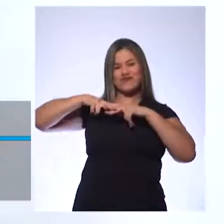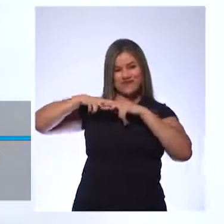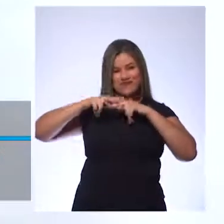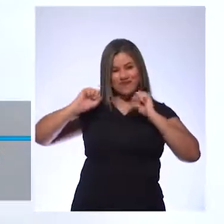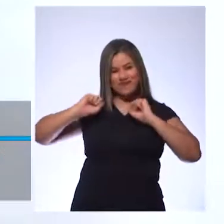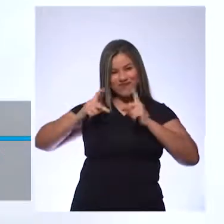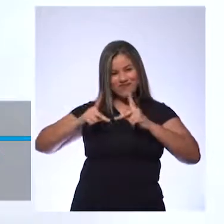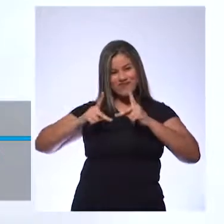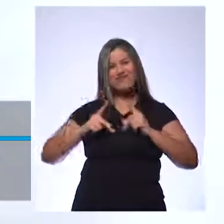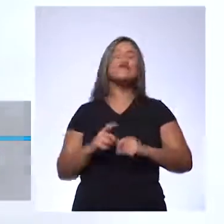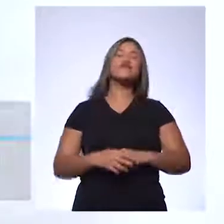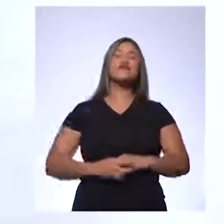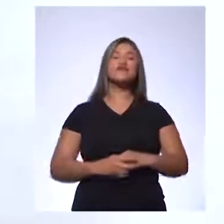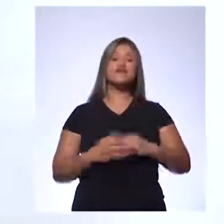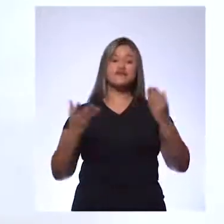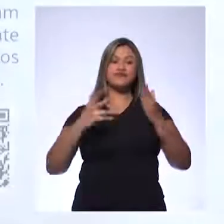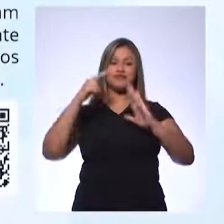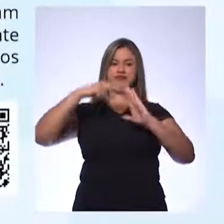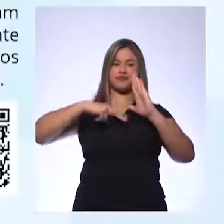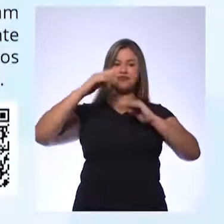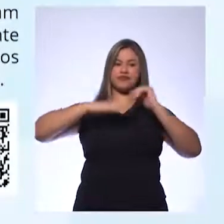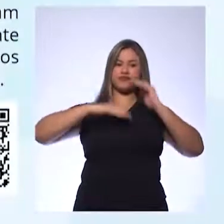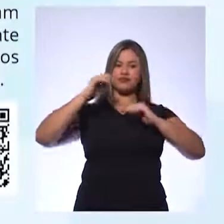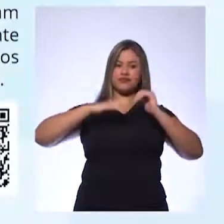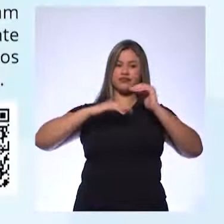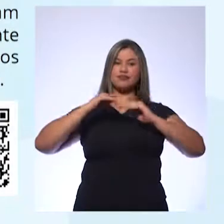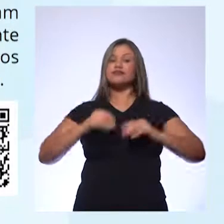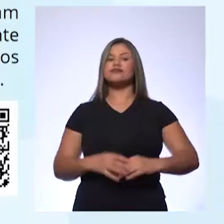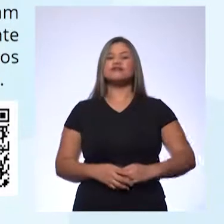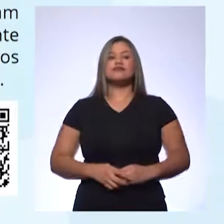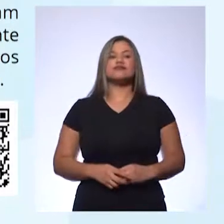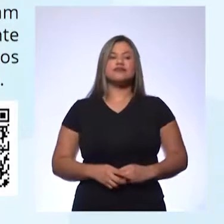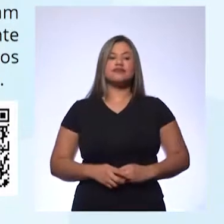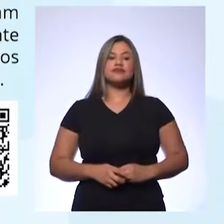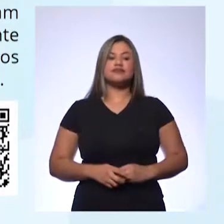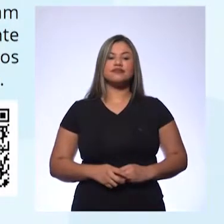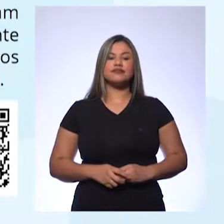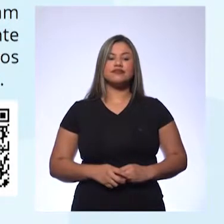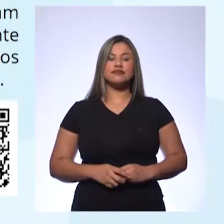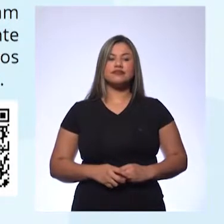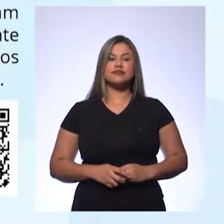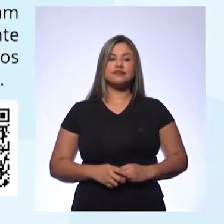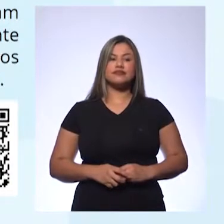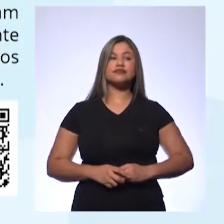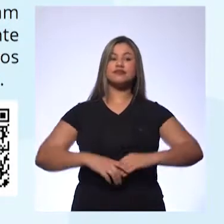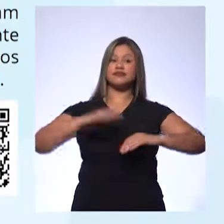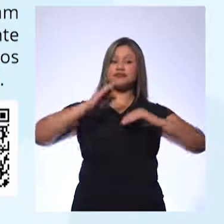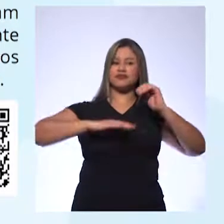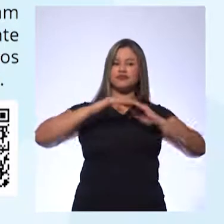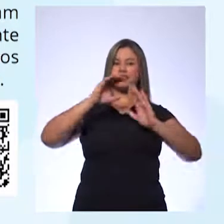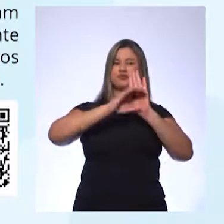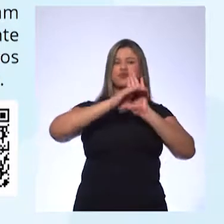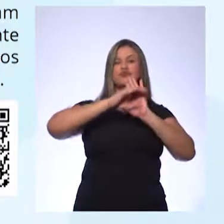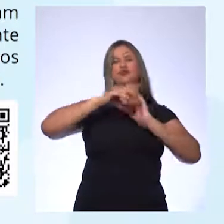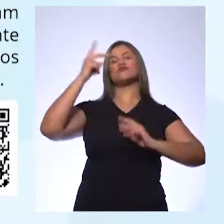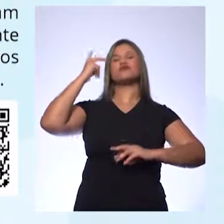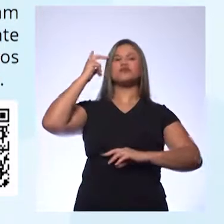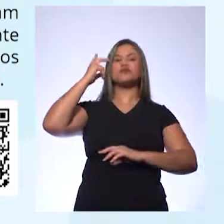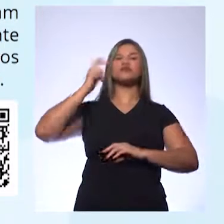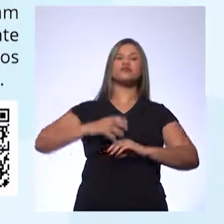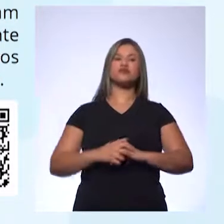está bem a leitura da habilidade Olha lá habilidade do currículo Paulista